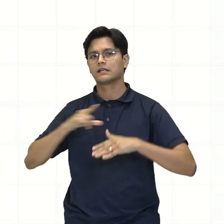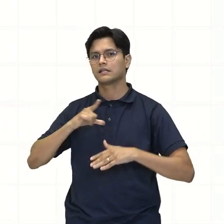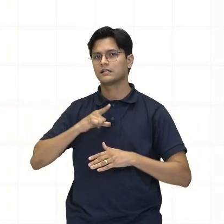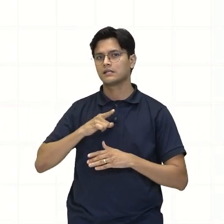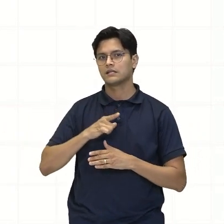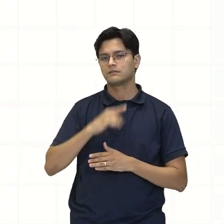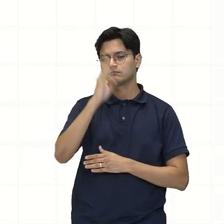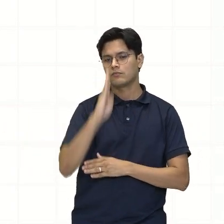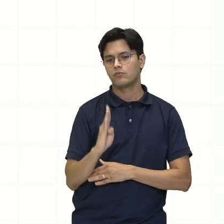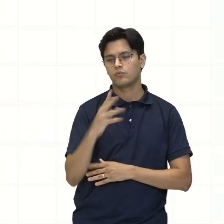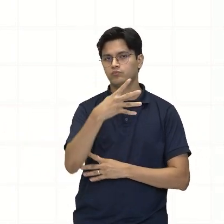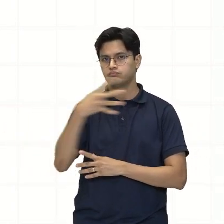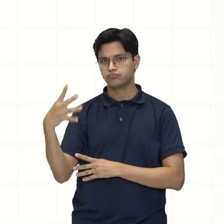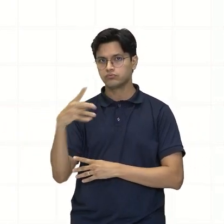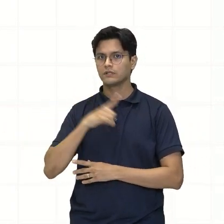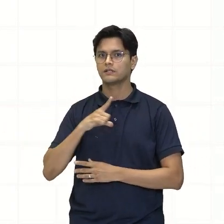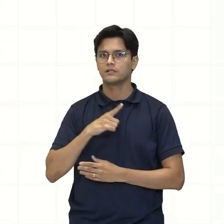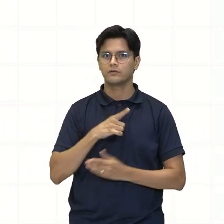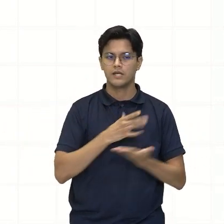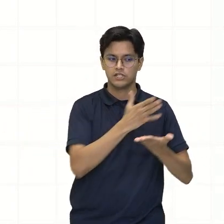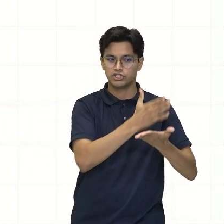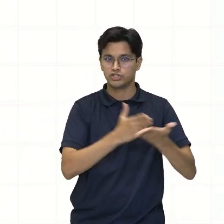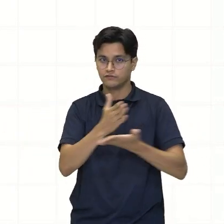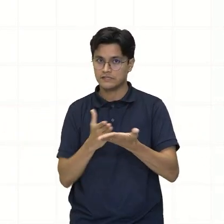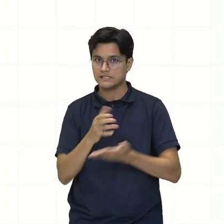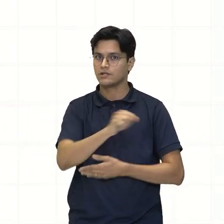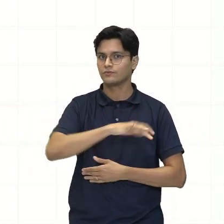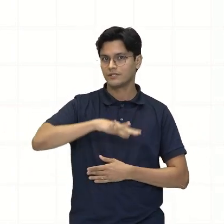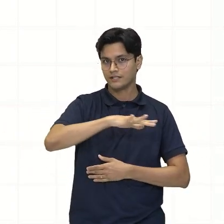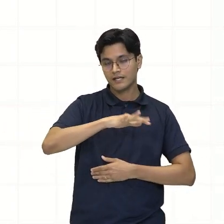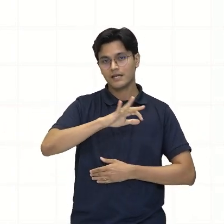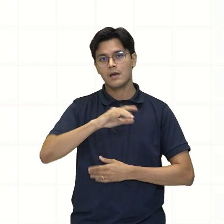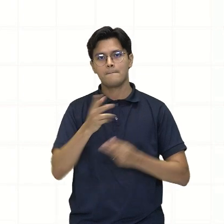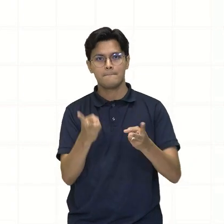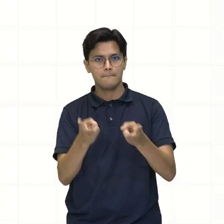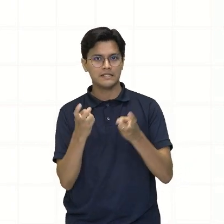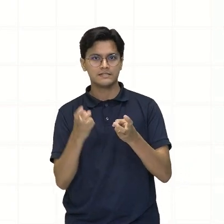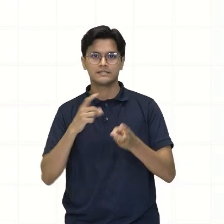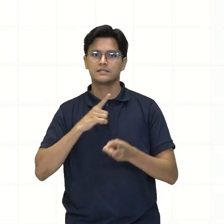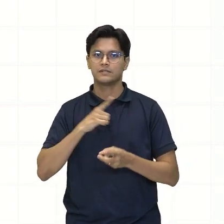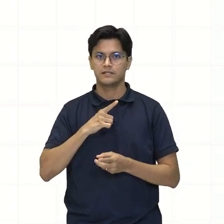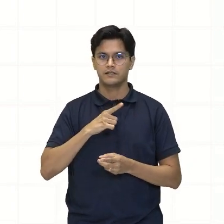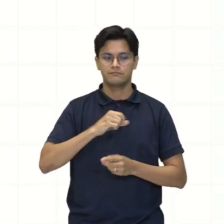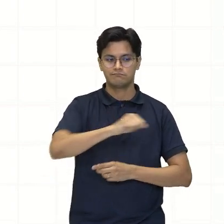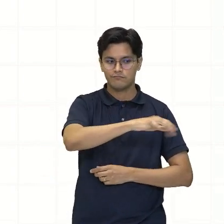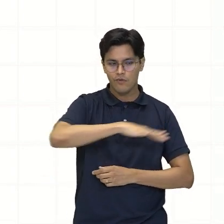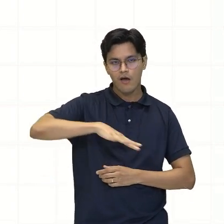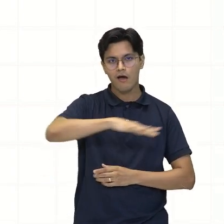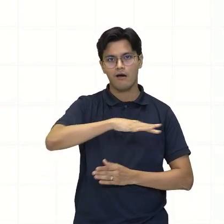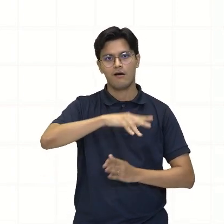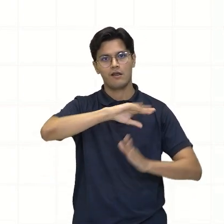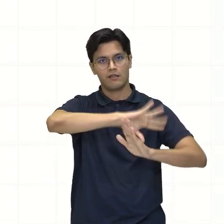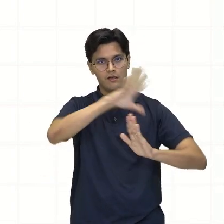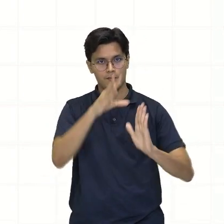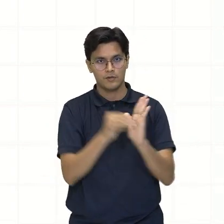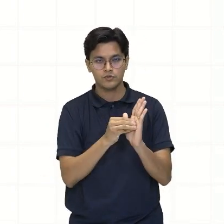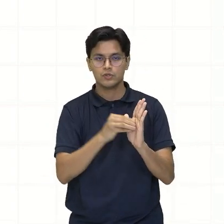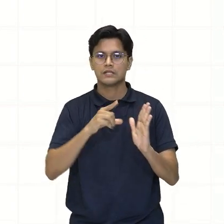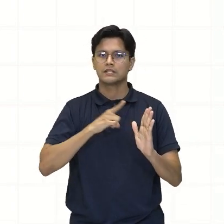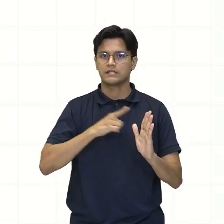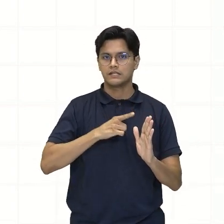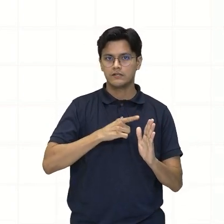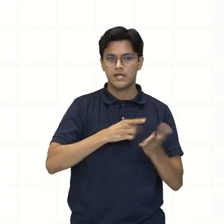diversidade administrativa. Percebam que a Amazônia ela foi subdividida. Observem aqui que ela